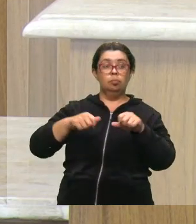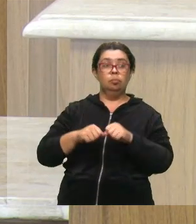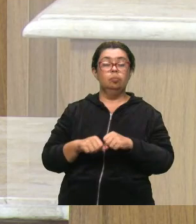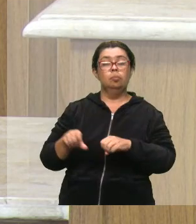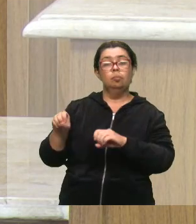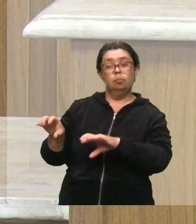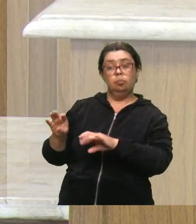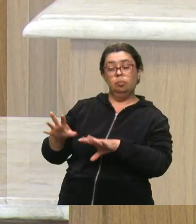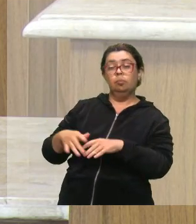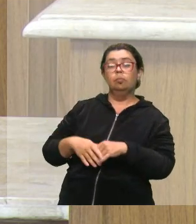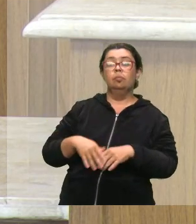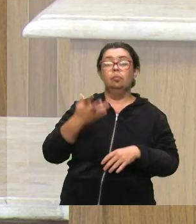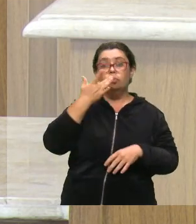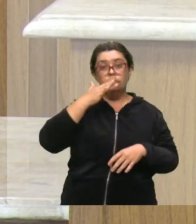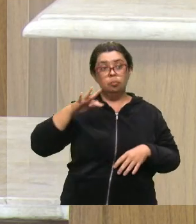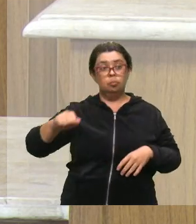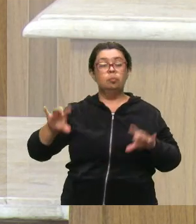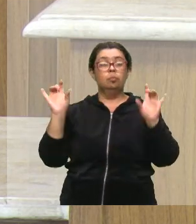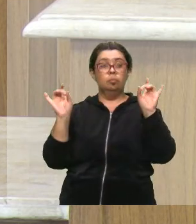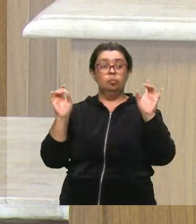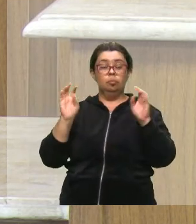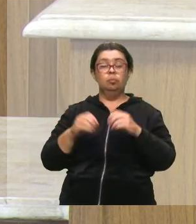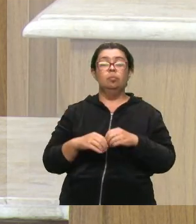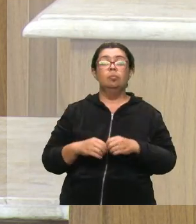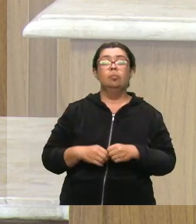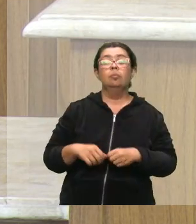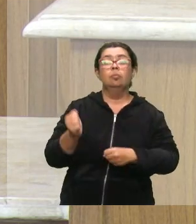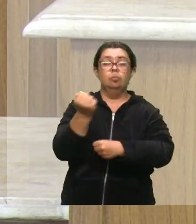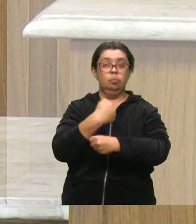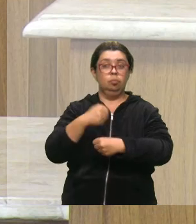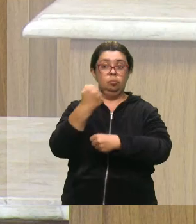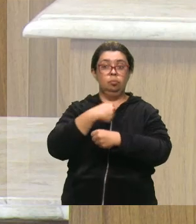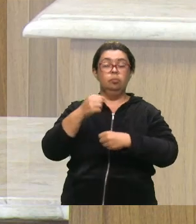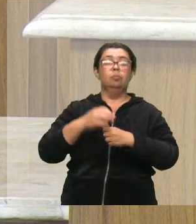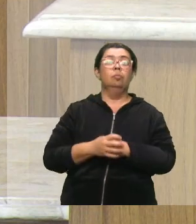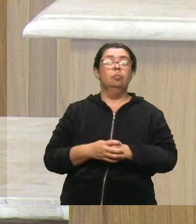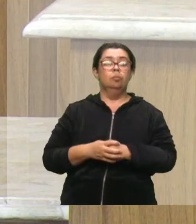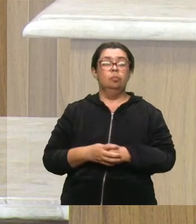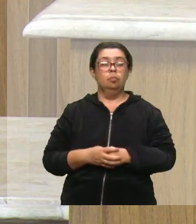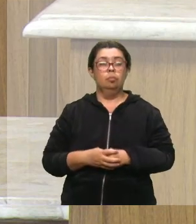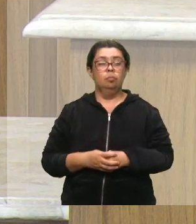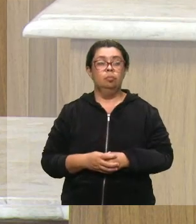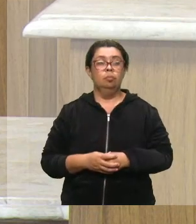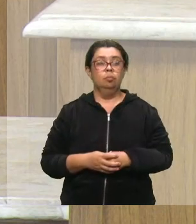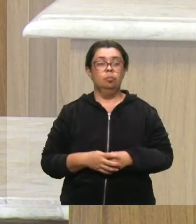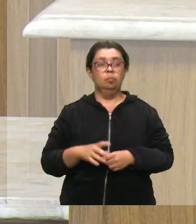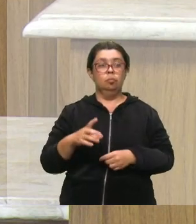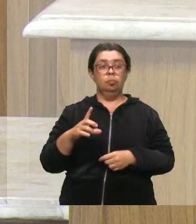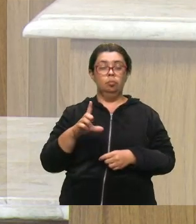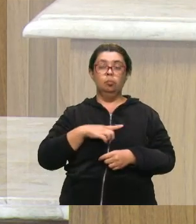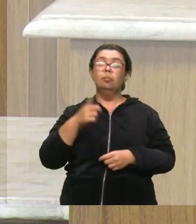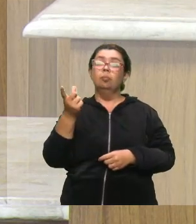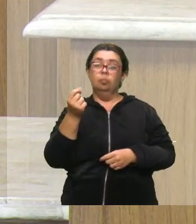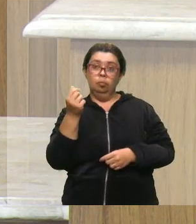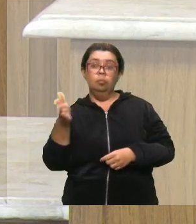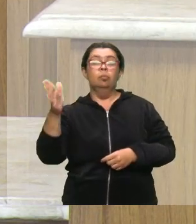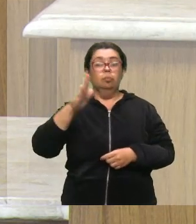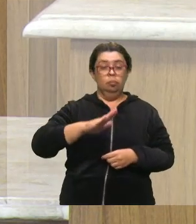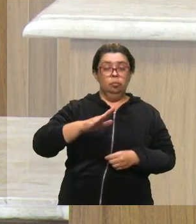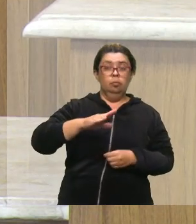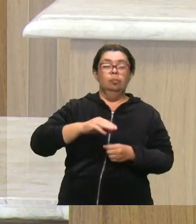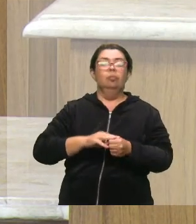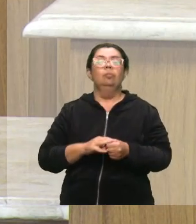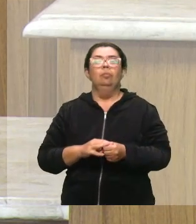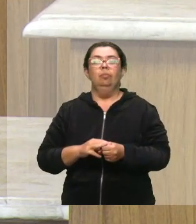infantil, fundamental, especial, cozinha piloto e o transporte de alunos. tem recursos do Tesouro,